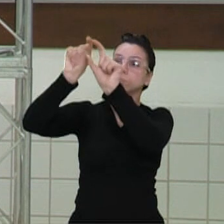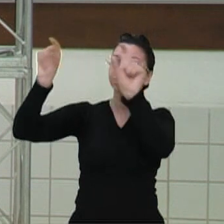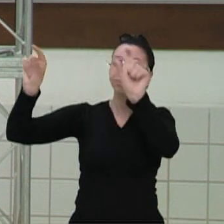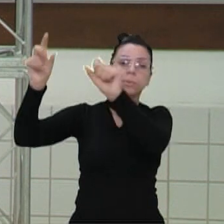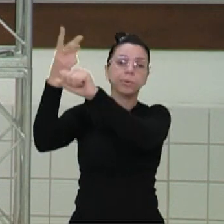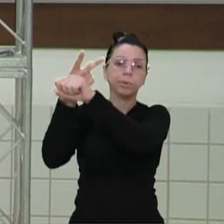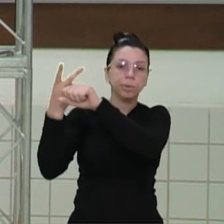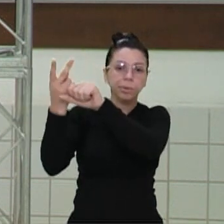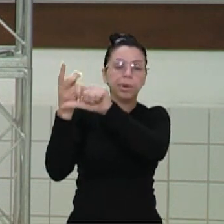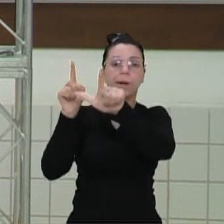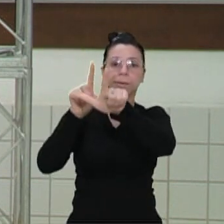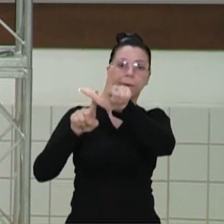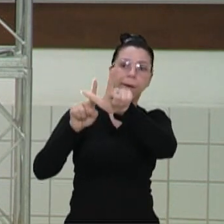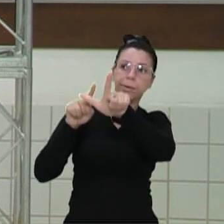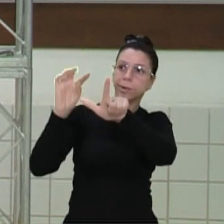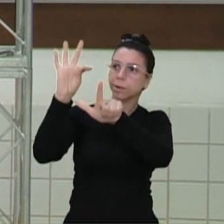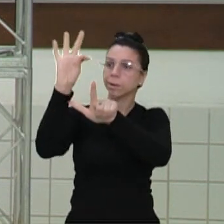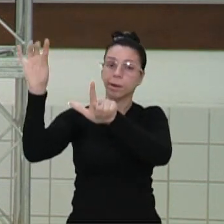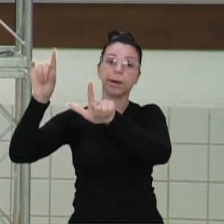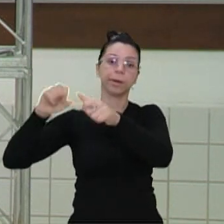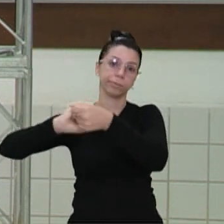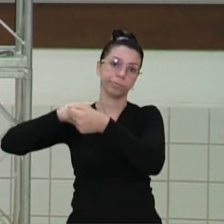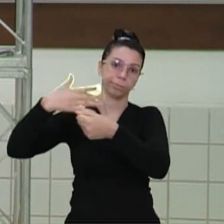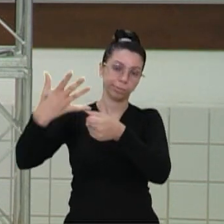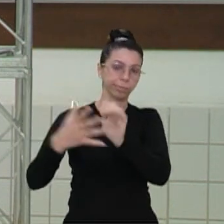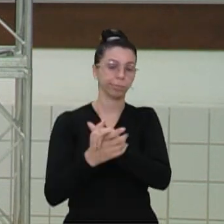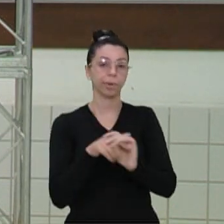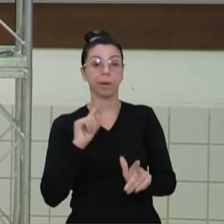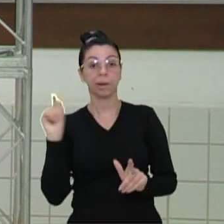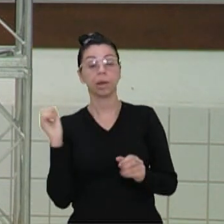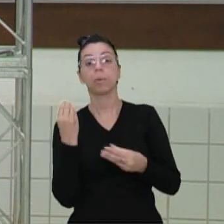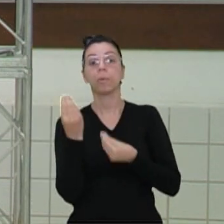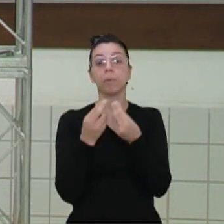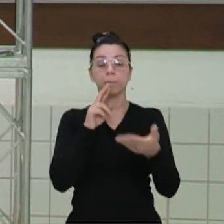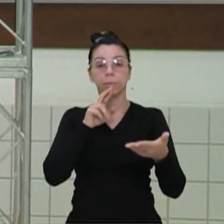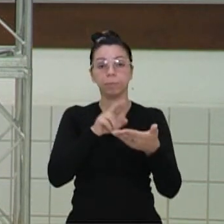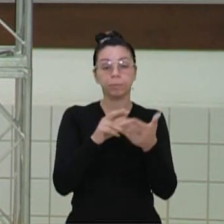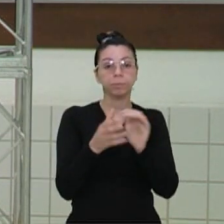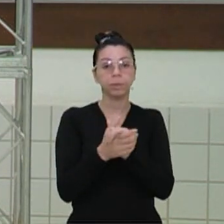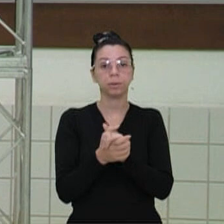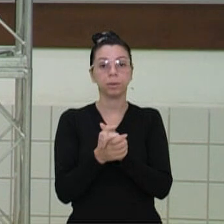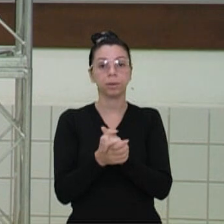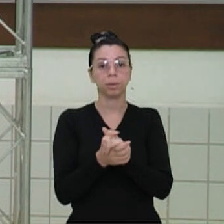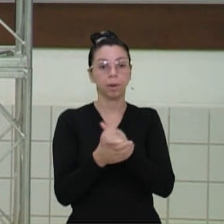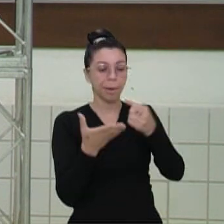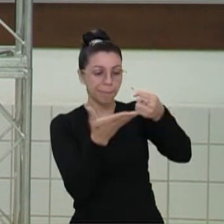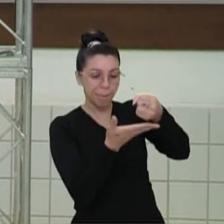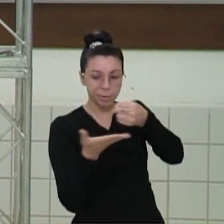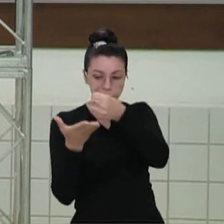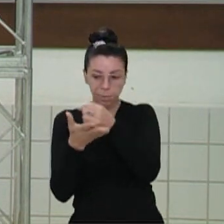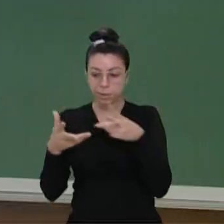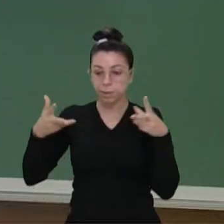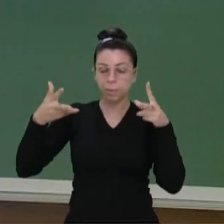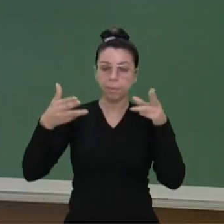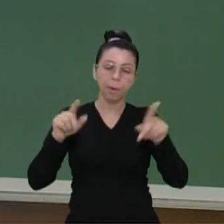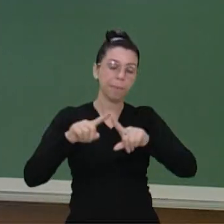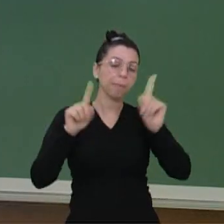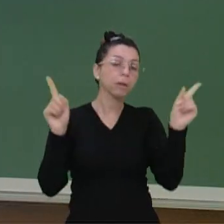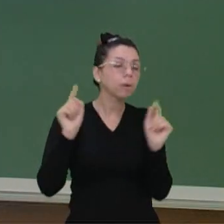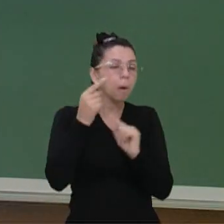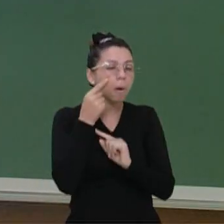minha incógnita está lá no expoente, é uma equação exponencial. Aqui eu poderia resolver igualando as bases, mas olha de novo aqui na